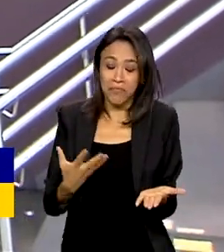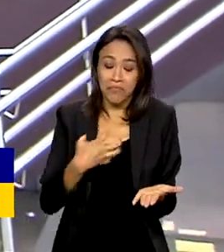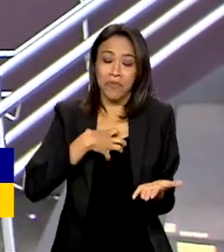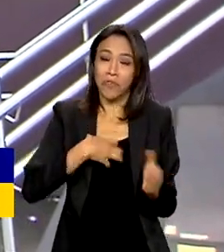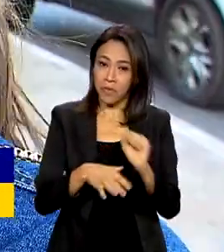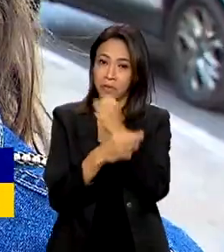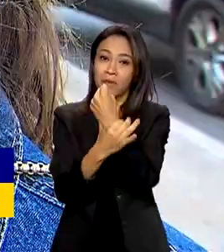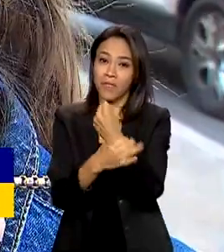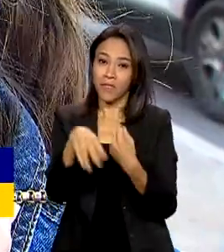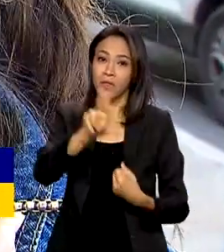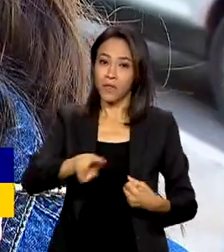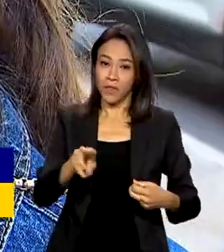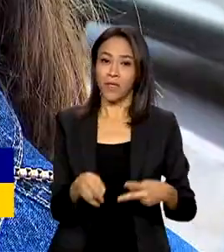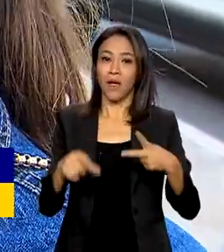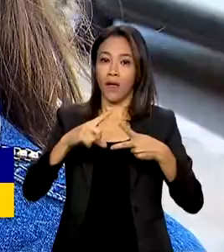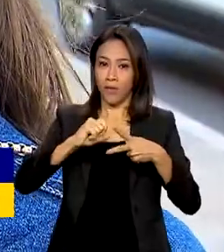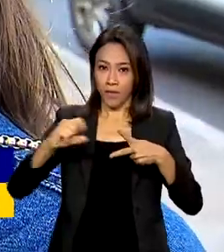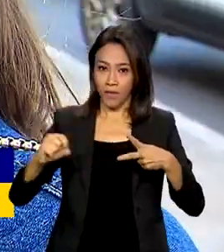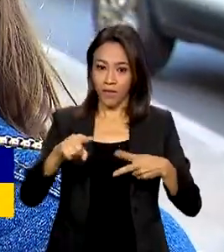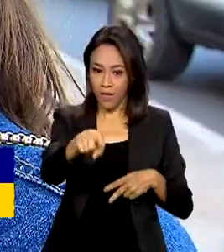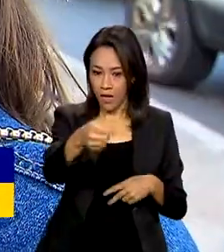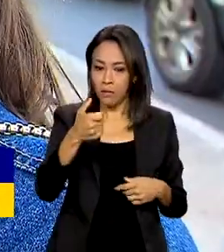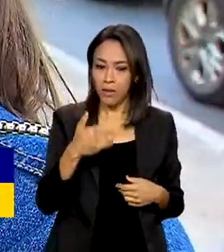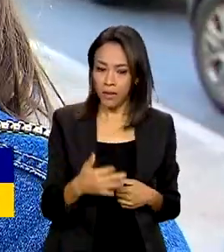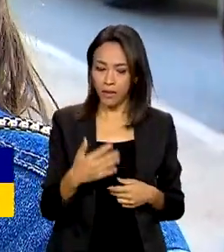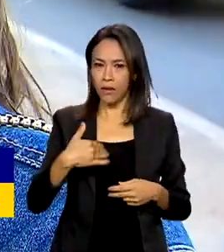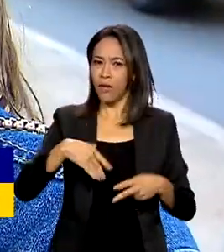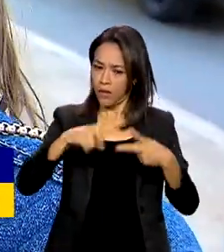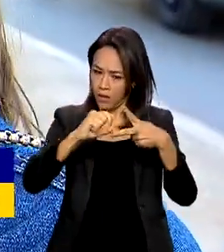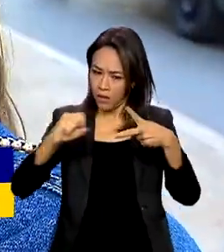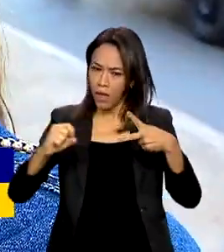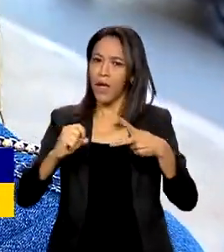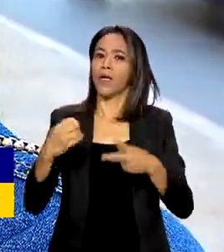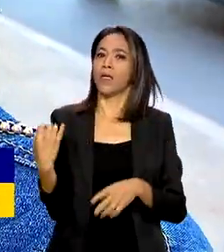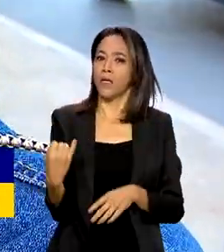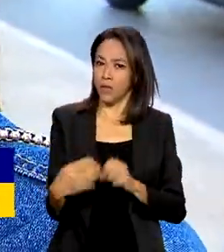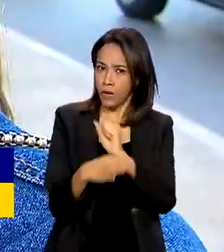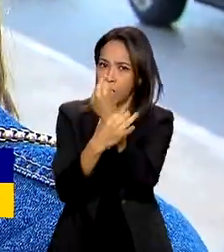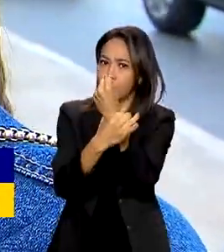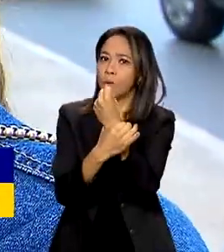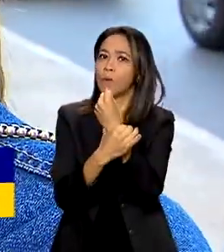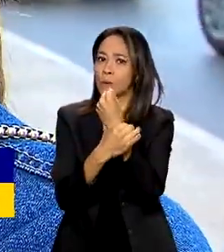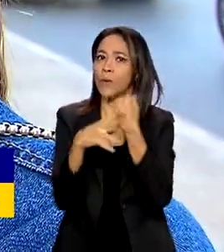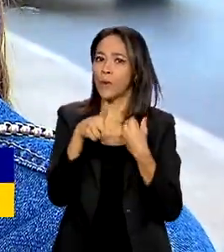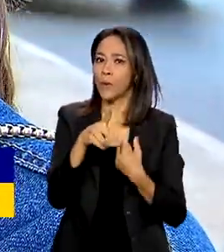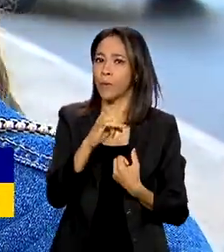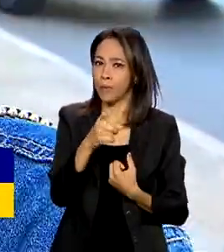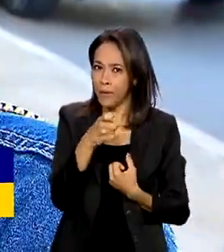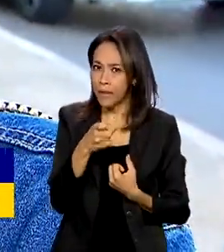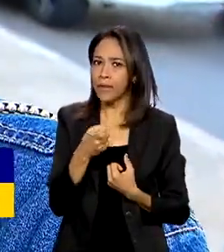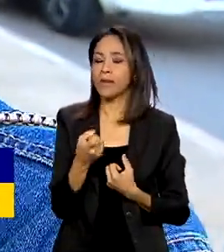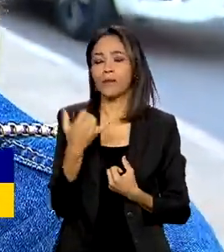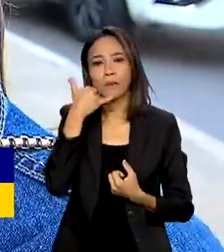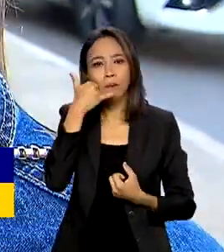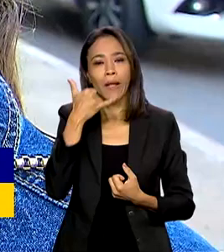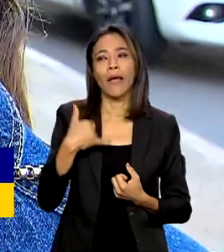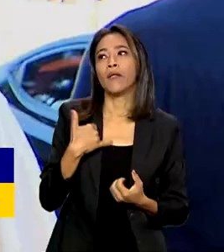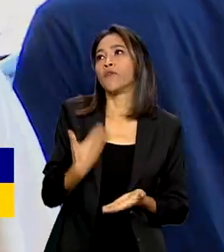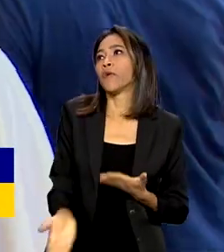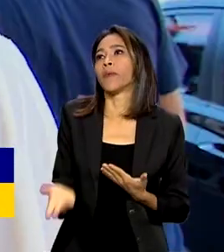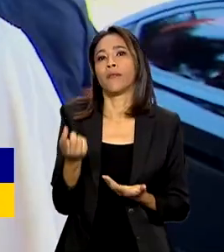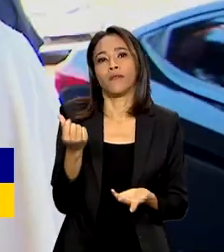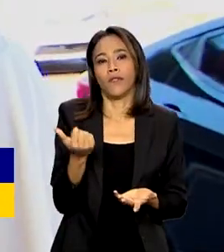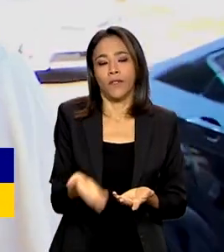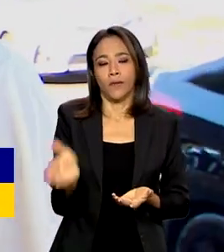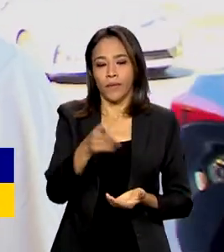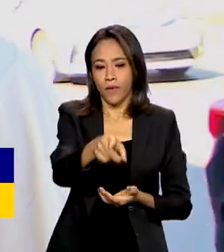bem segura com o Pix. Eu acho ele mais seguro, né? No celular, e que eu não fico perdendo dinheiro. Eu